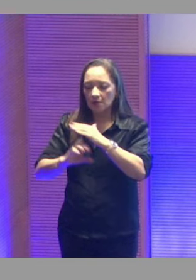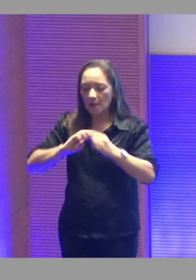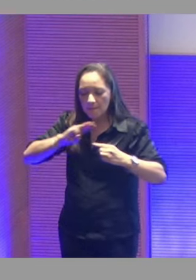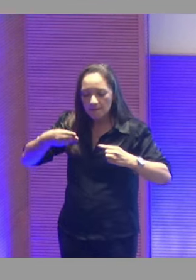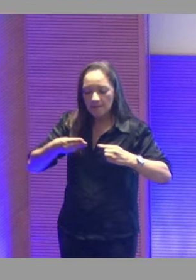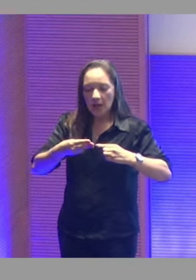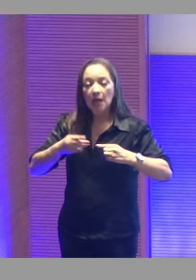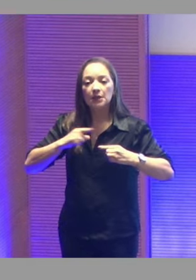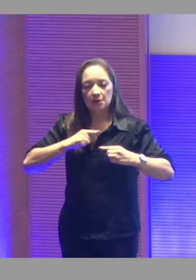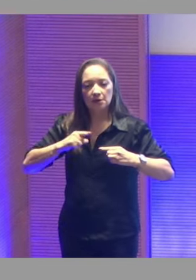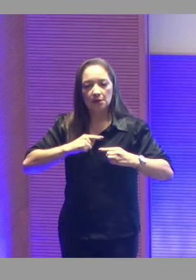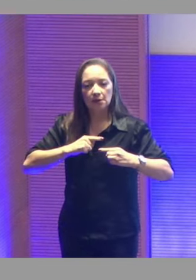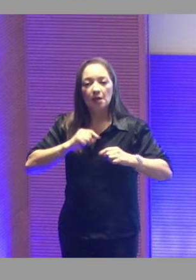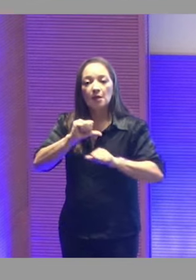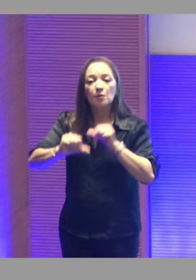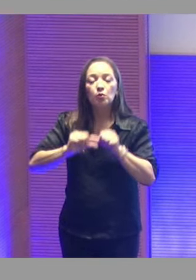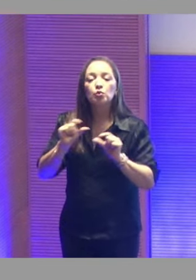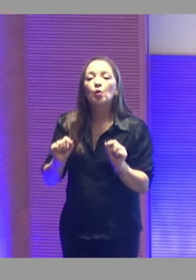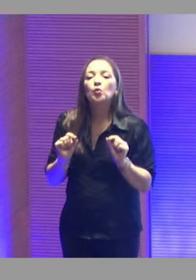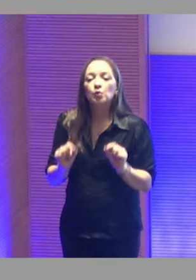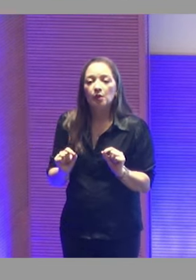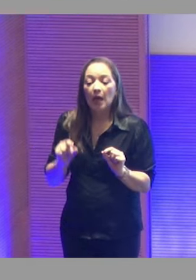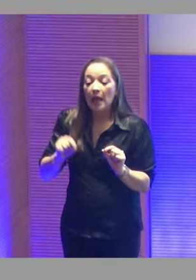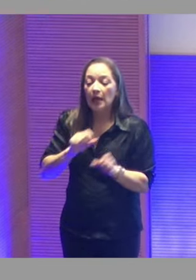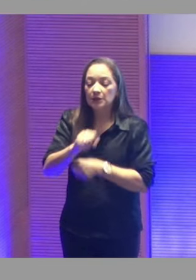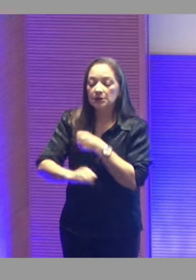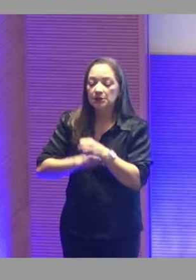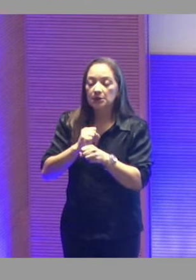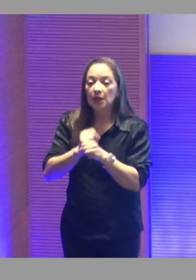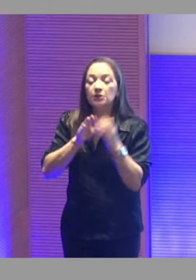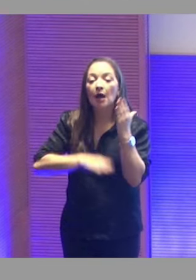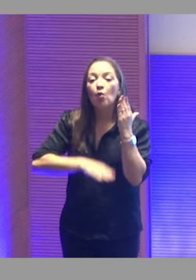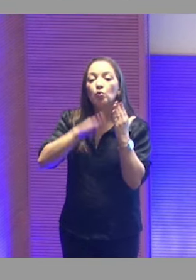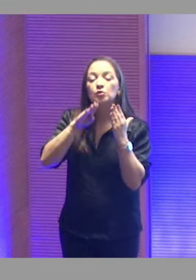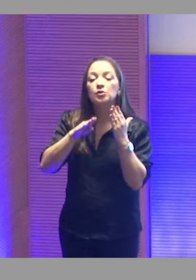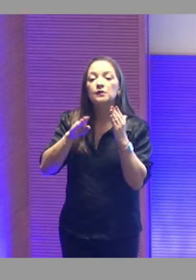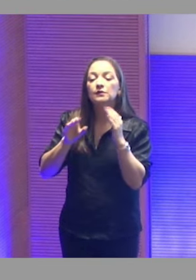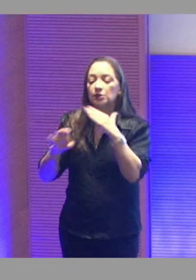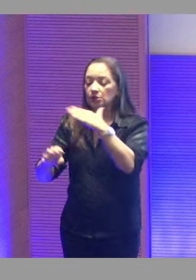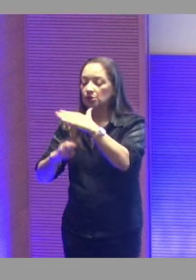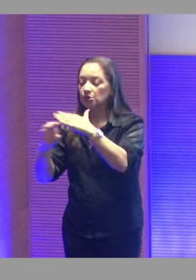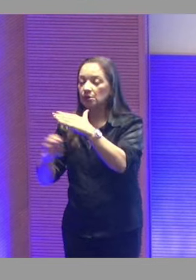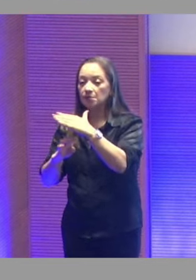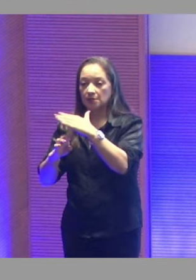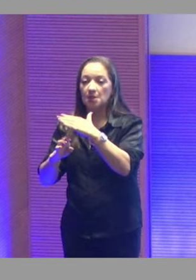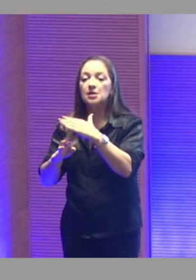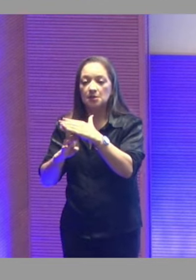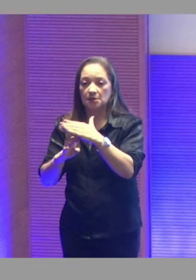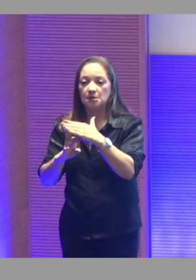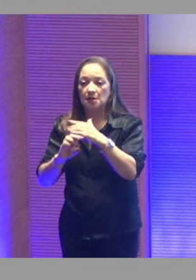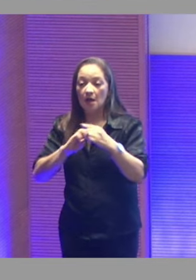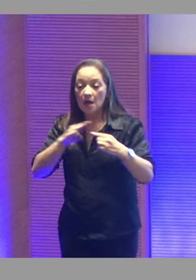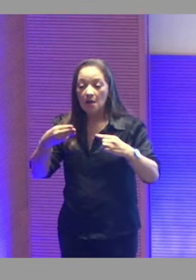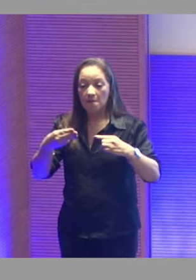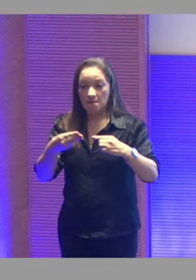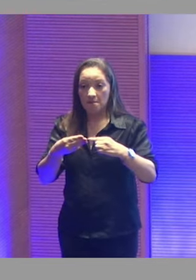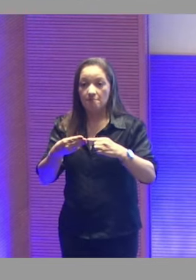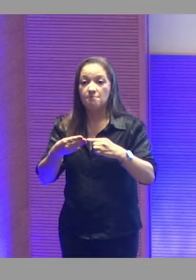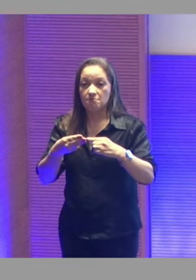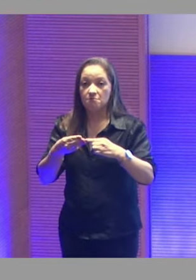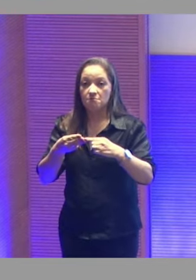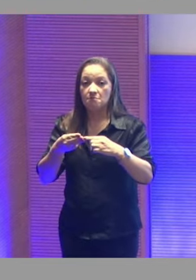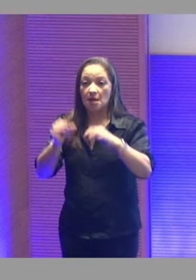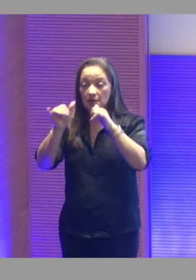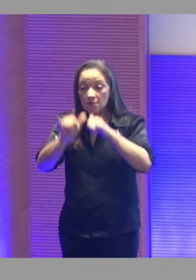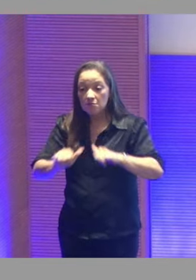metas o que mudou para esse ano é o nível de organizações que TM metas assumidas publicamente eh